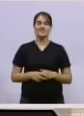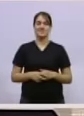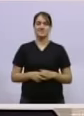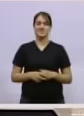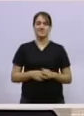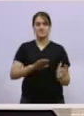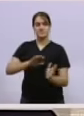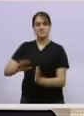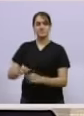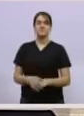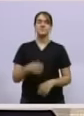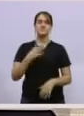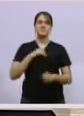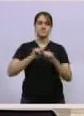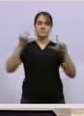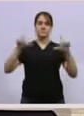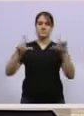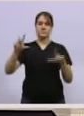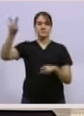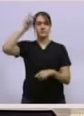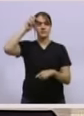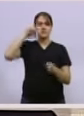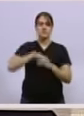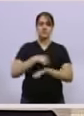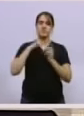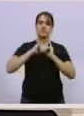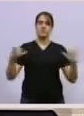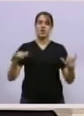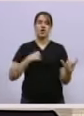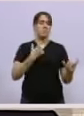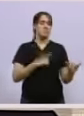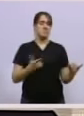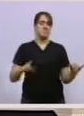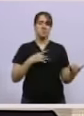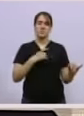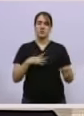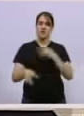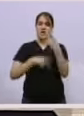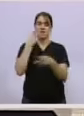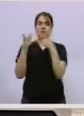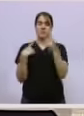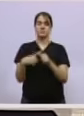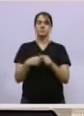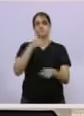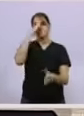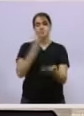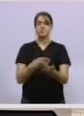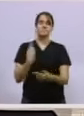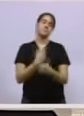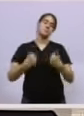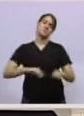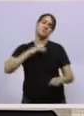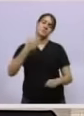Igual eu dizia no programa, né? Na quinta-feira. E não tenho medo de dizer isso, porque eu creio que nós precisamos ter a coragem de dizer isso.